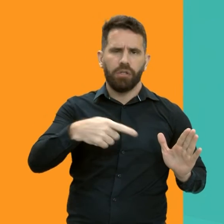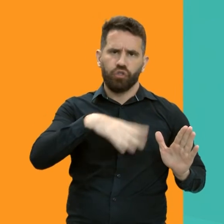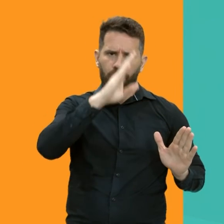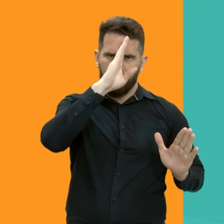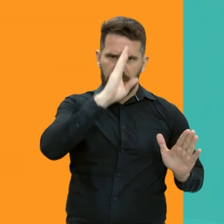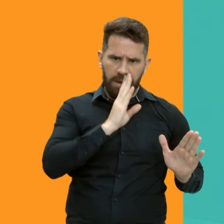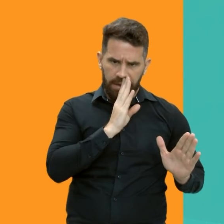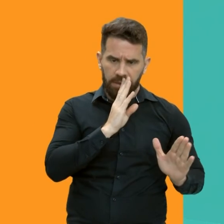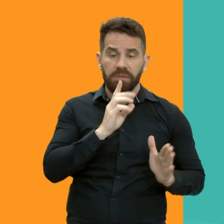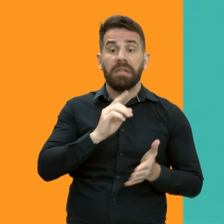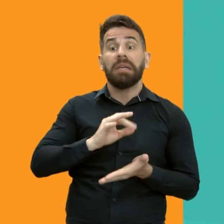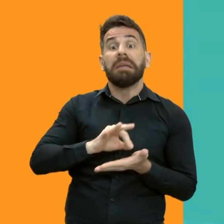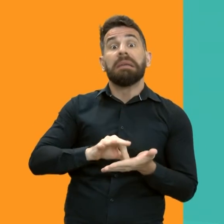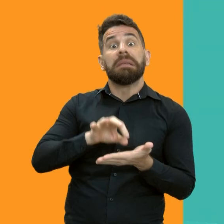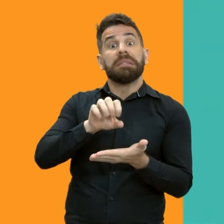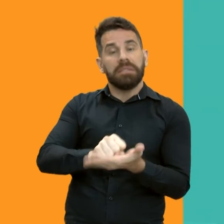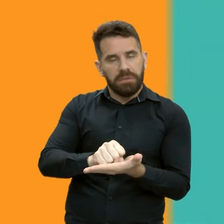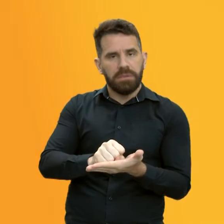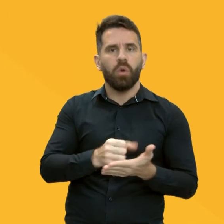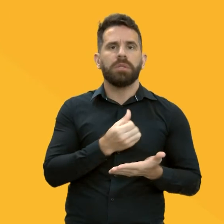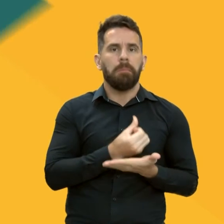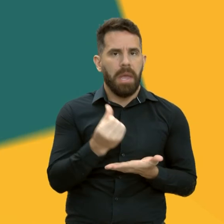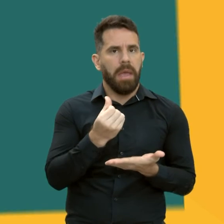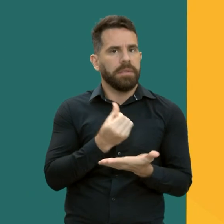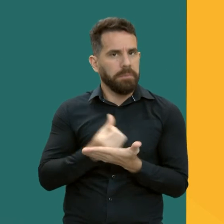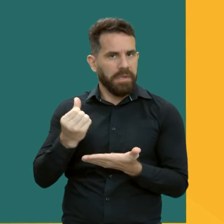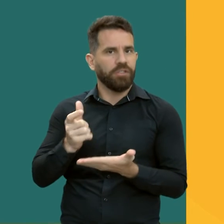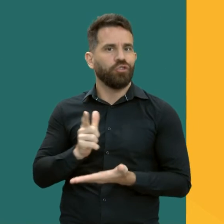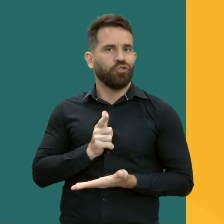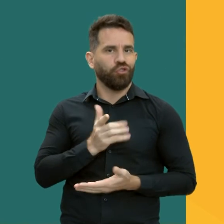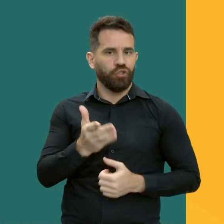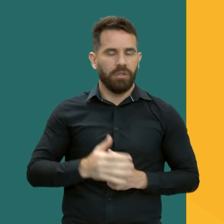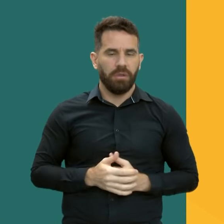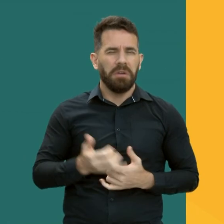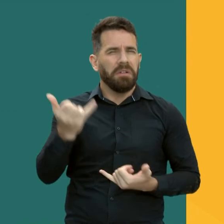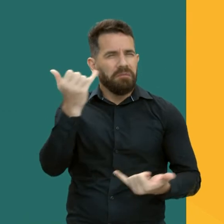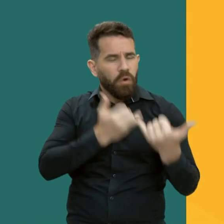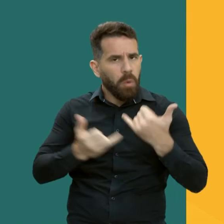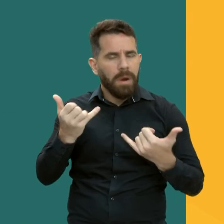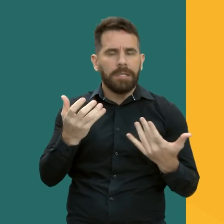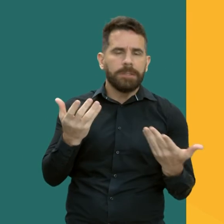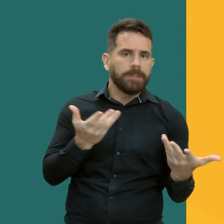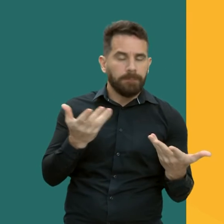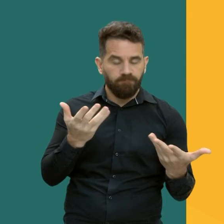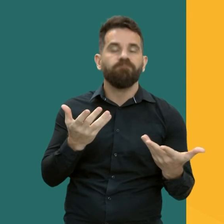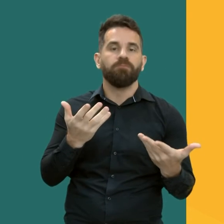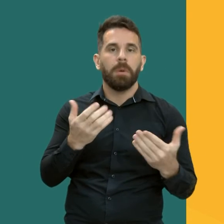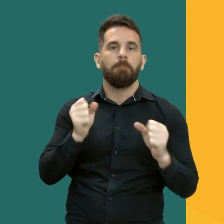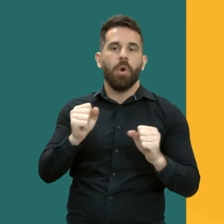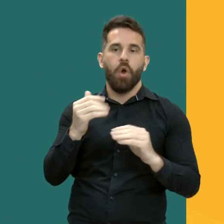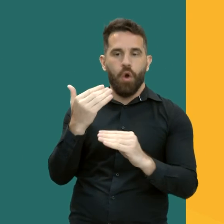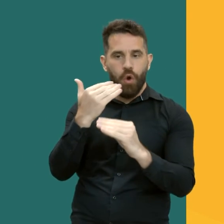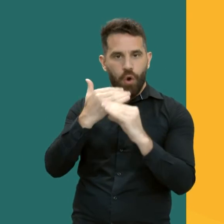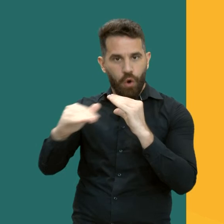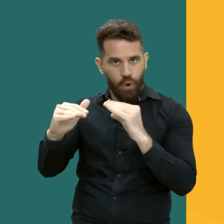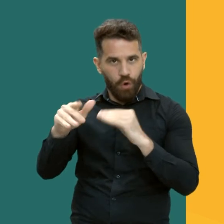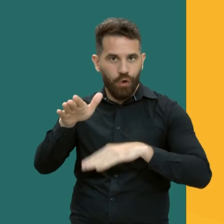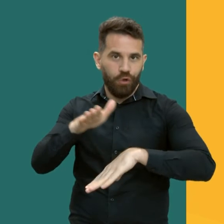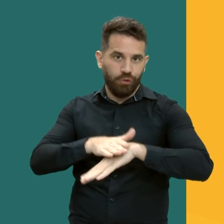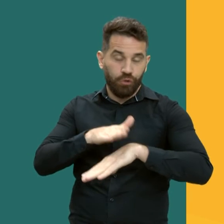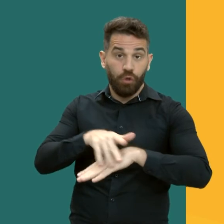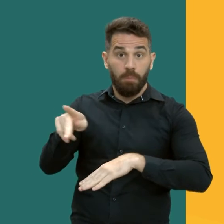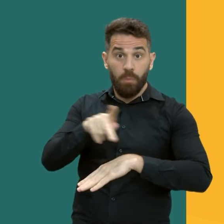as inscrições são abertas semestralmente. Para mais informações, entre em contato pelo e-mail do professor responsável,